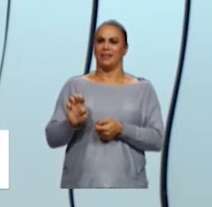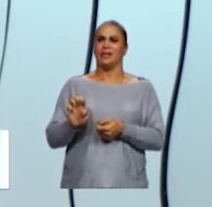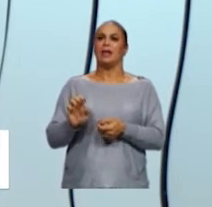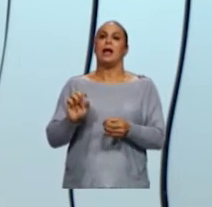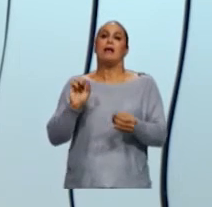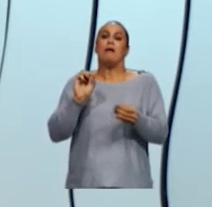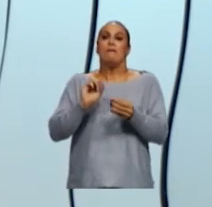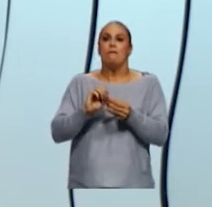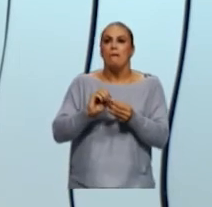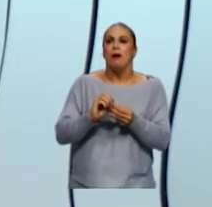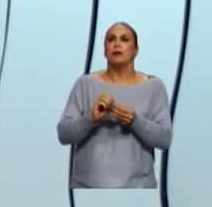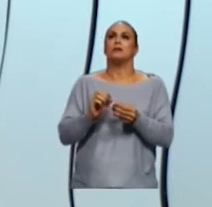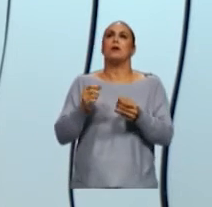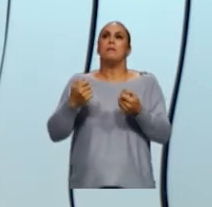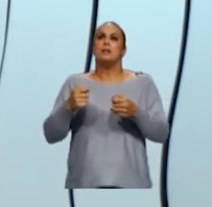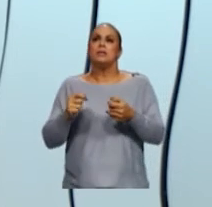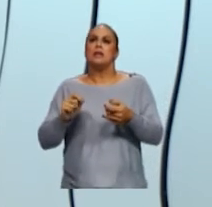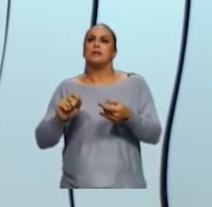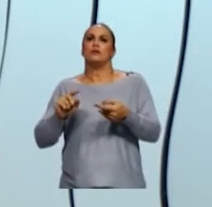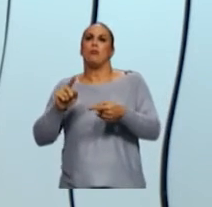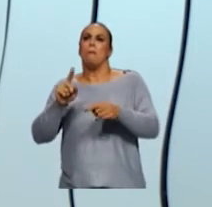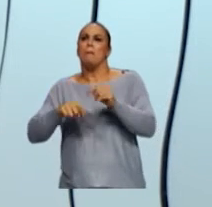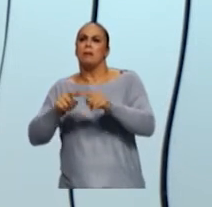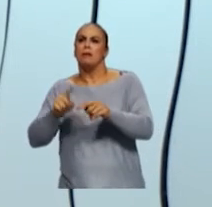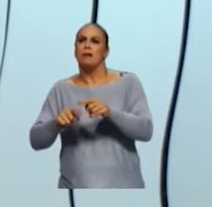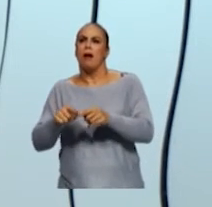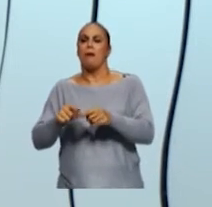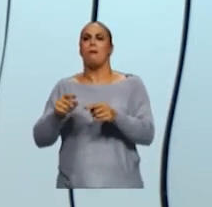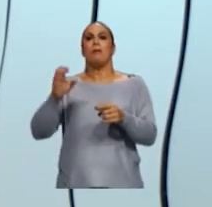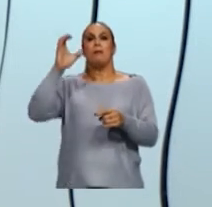da China e que vai ser montada, de repente, nos